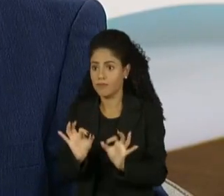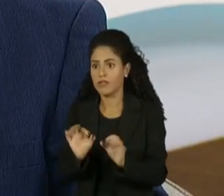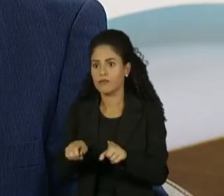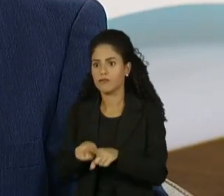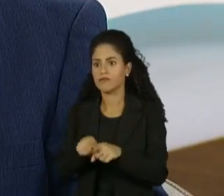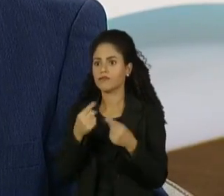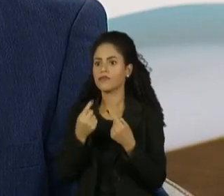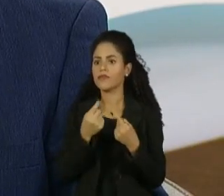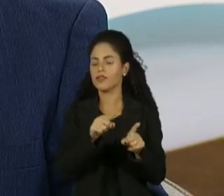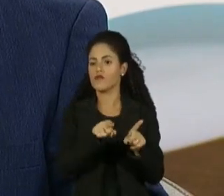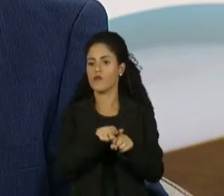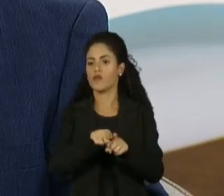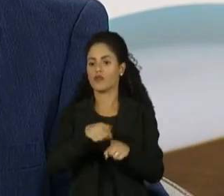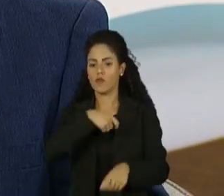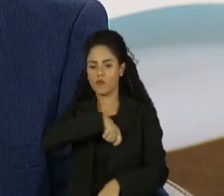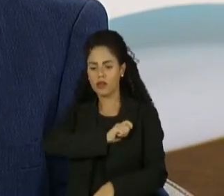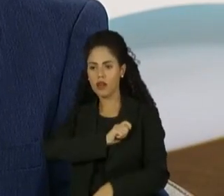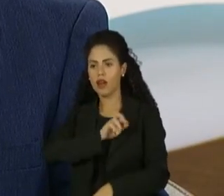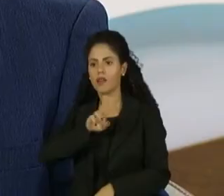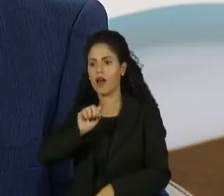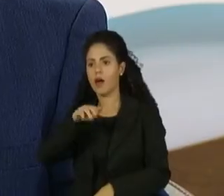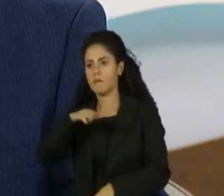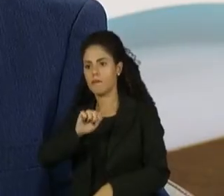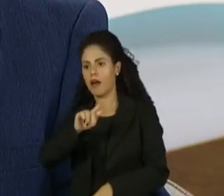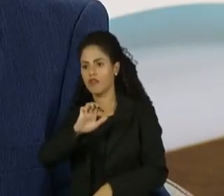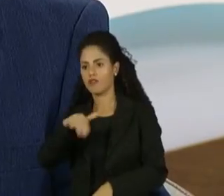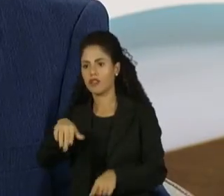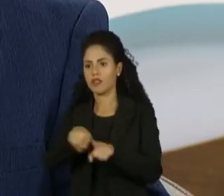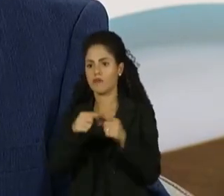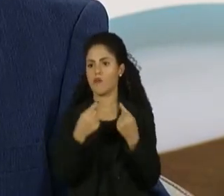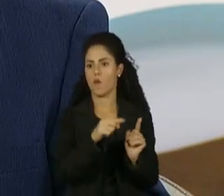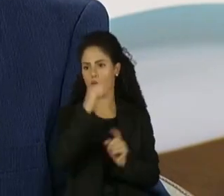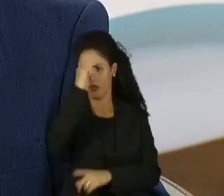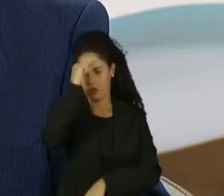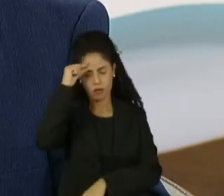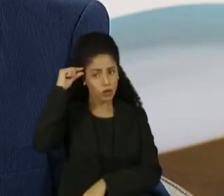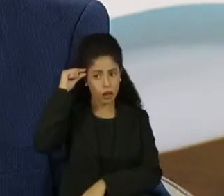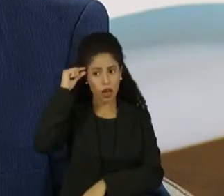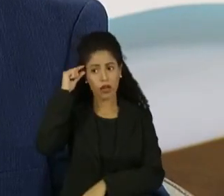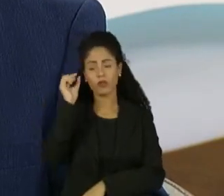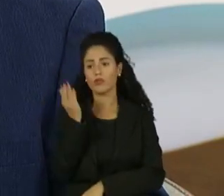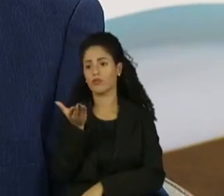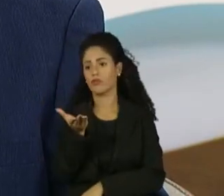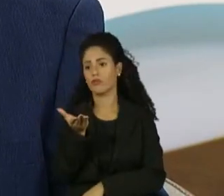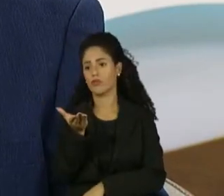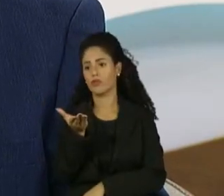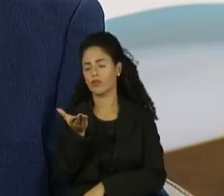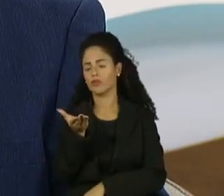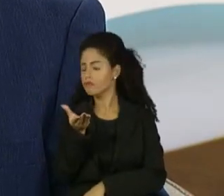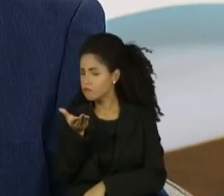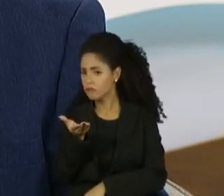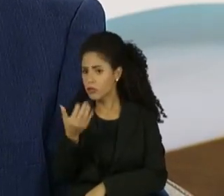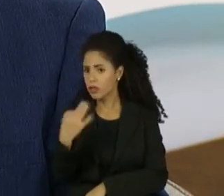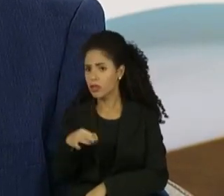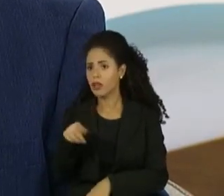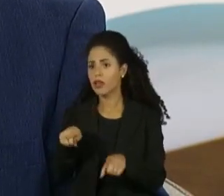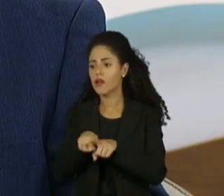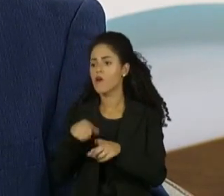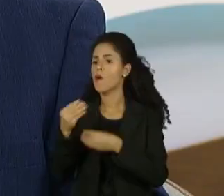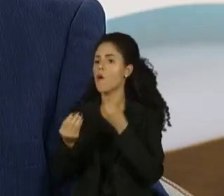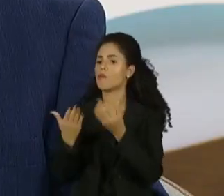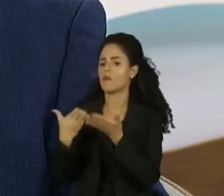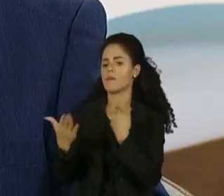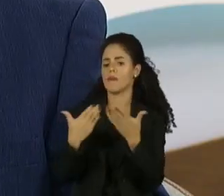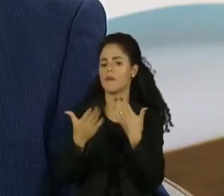delegado Ramage e depois aquela contra o Carlos Bolsonaro, além de se referir a esse item que eu falei, se refere a uma conversa